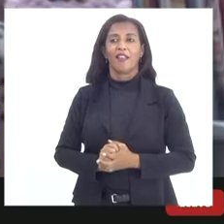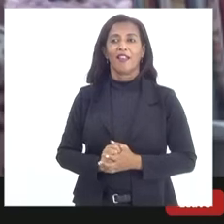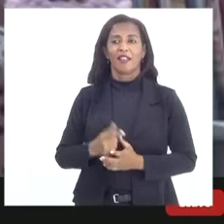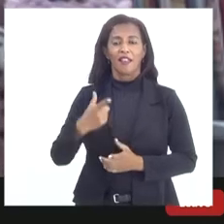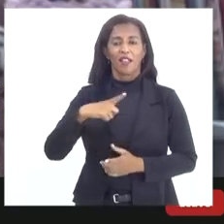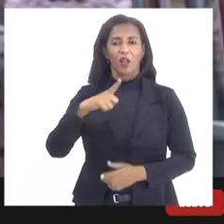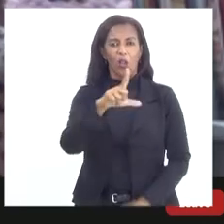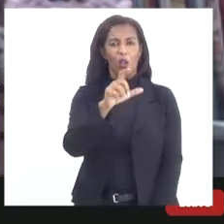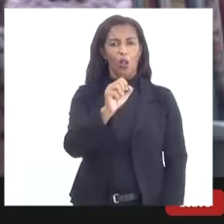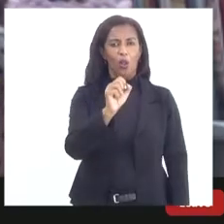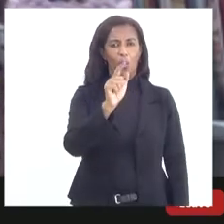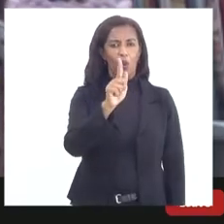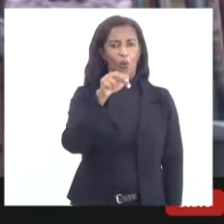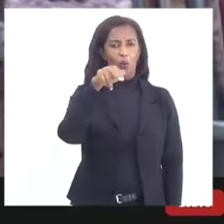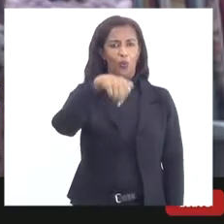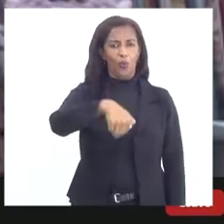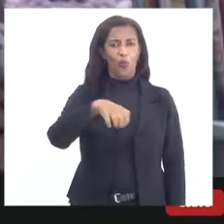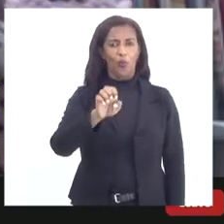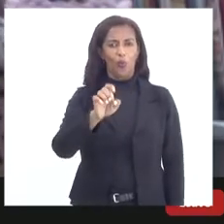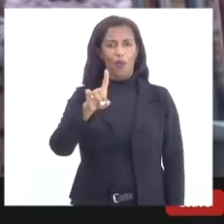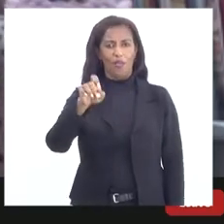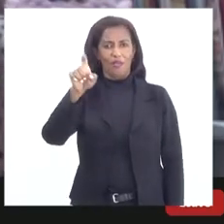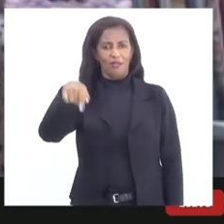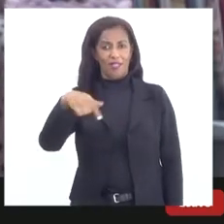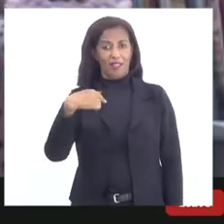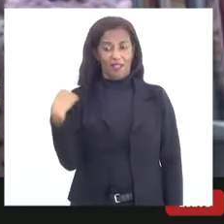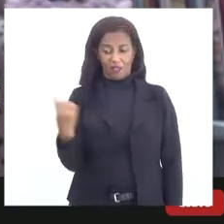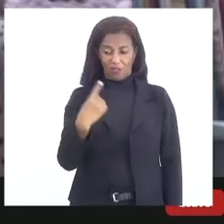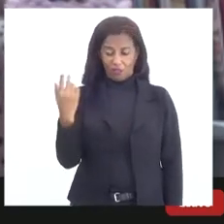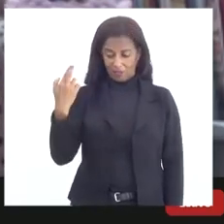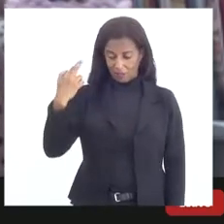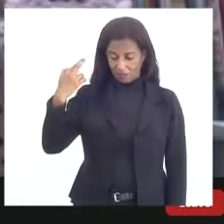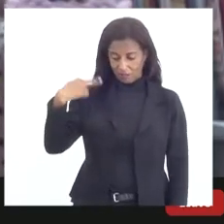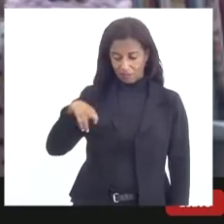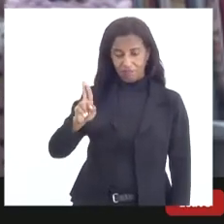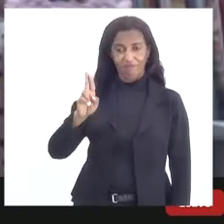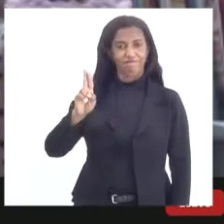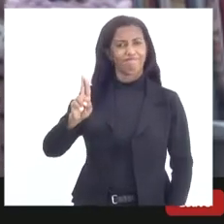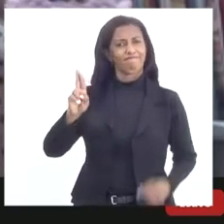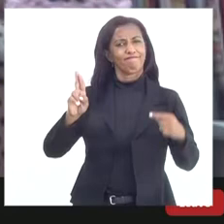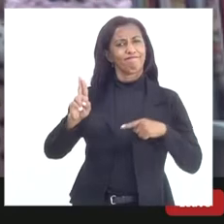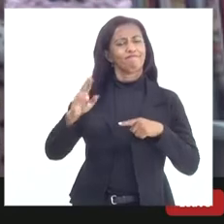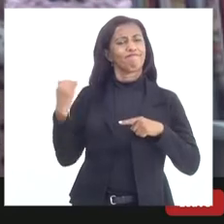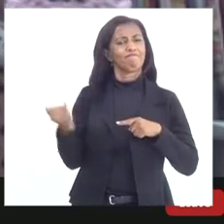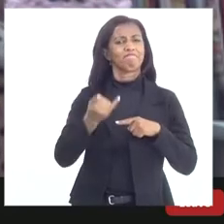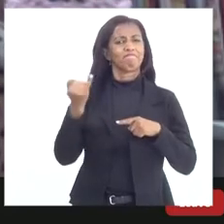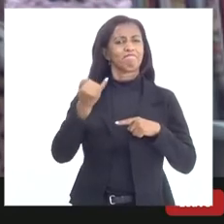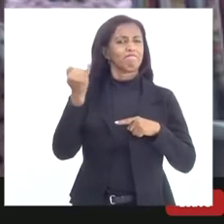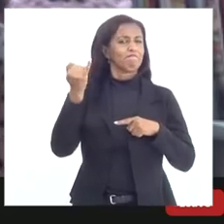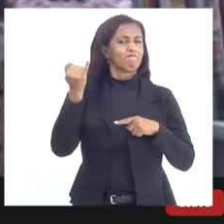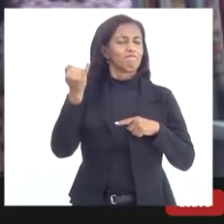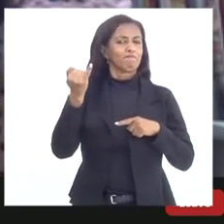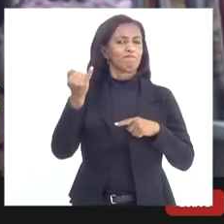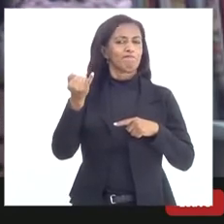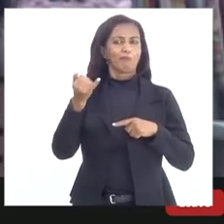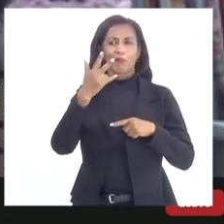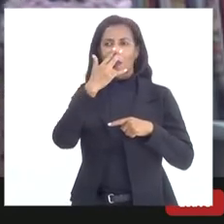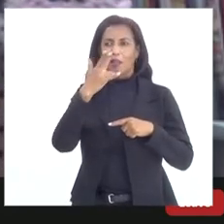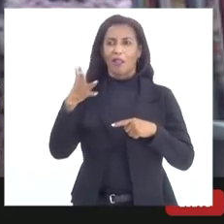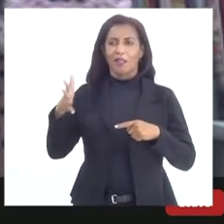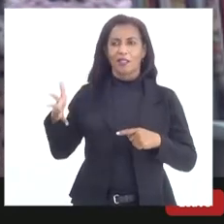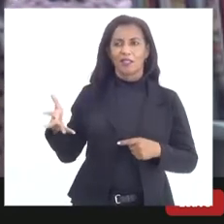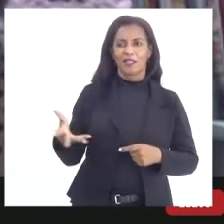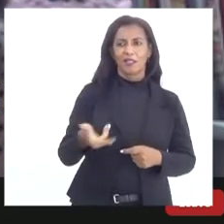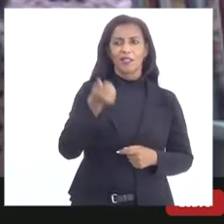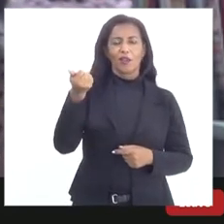Logumedé, e do ponto de vista da nossa religião, é sempre importante e fundamental saudar quem veio